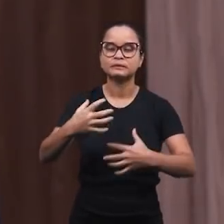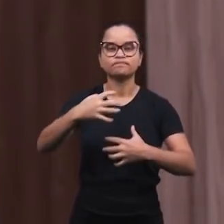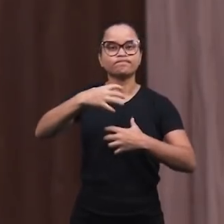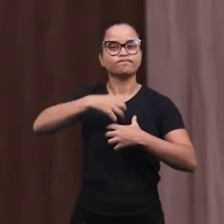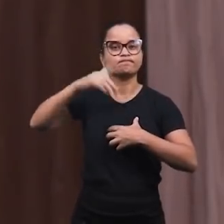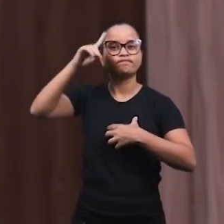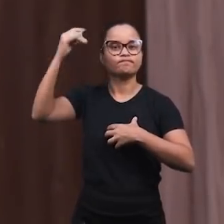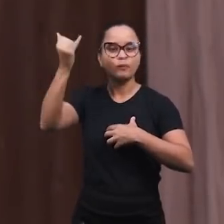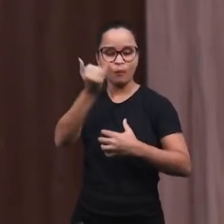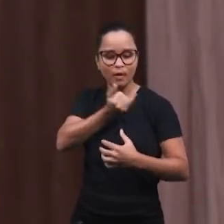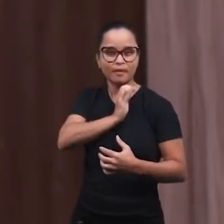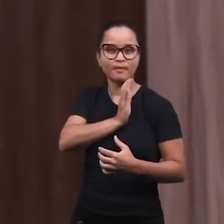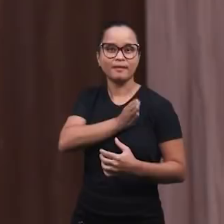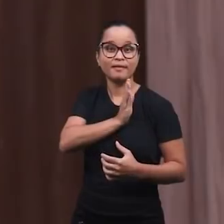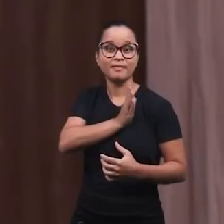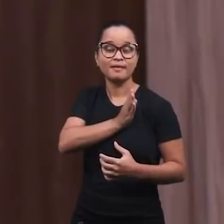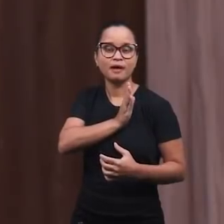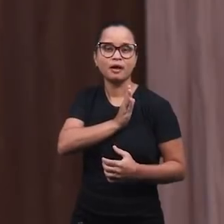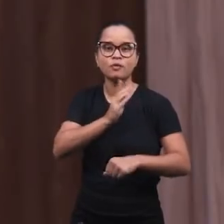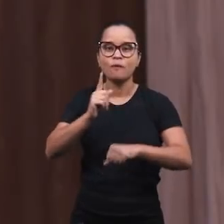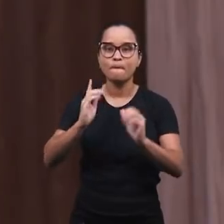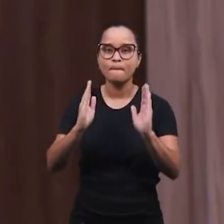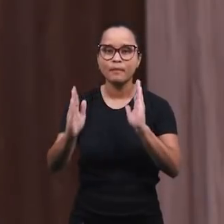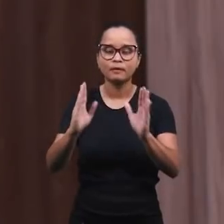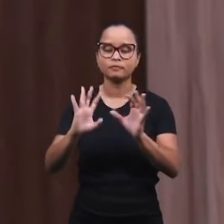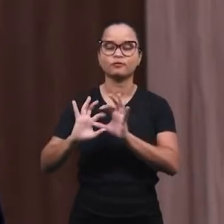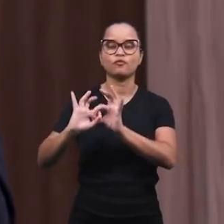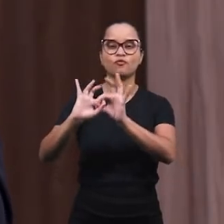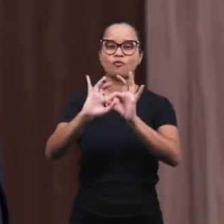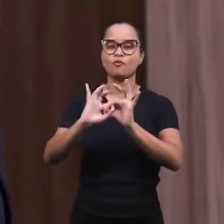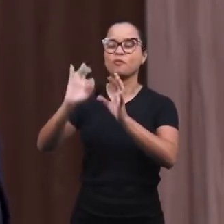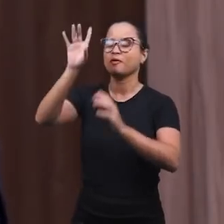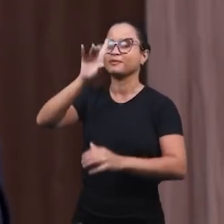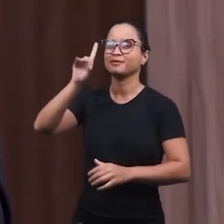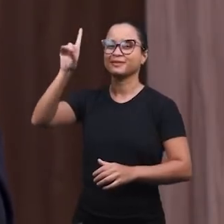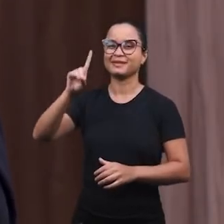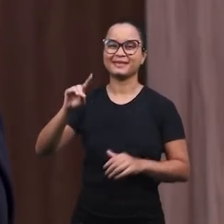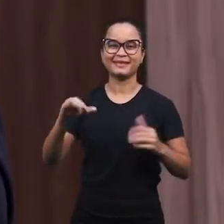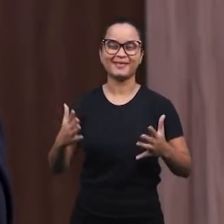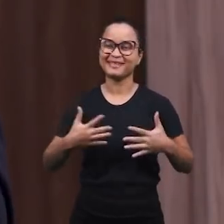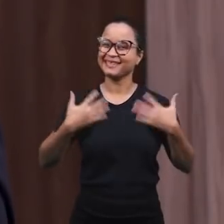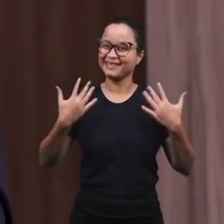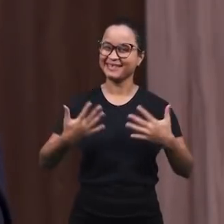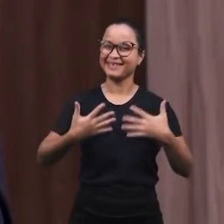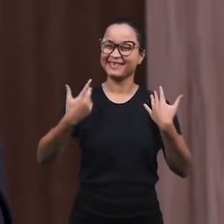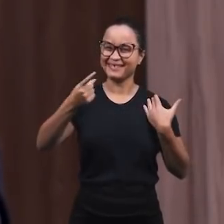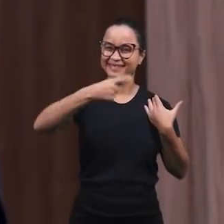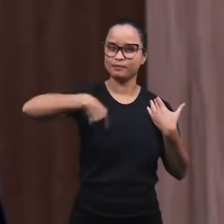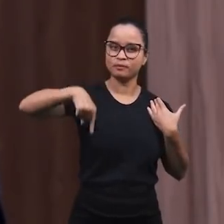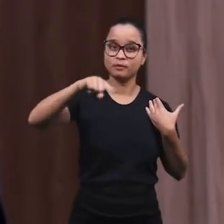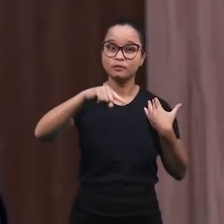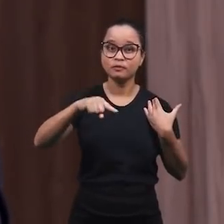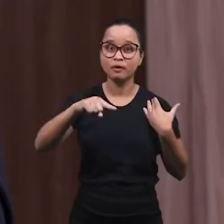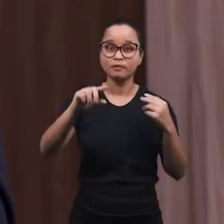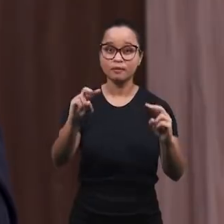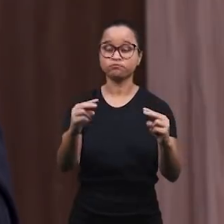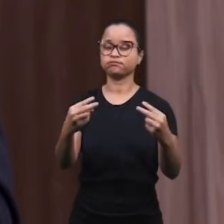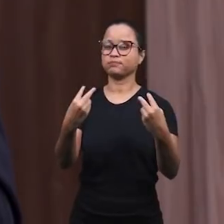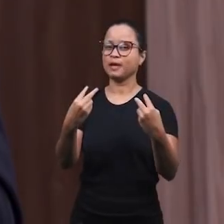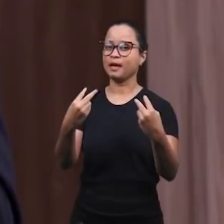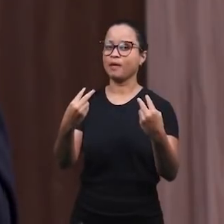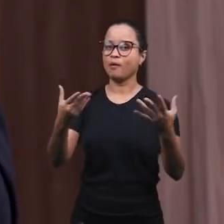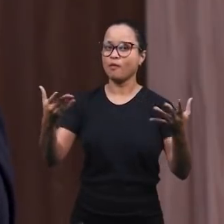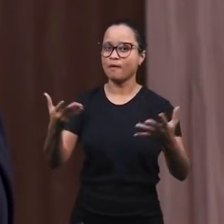ouvir a sua palavra, de viver um momento de comunhão com o Altíssimo. É uma alegria para nós contar com a sua